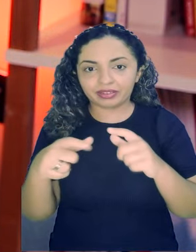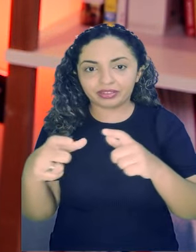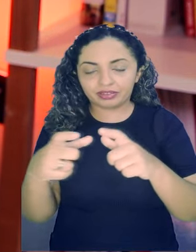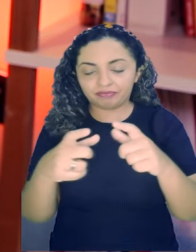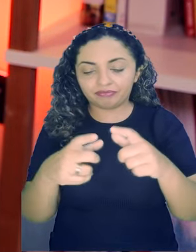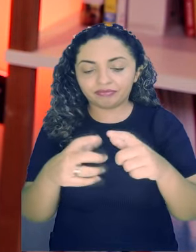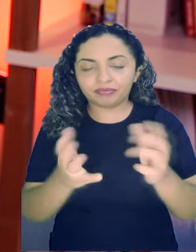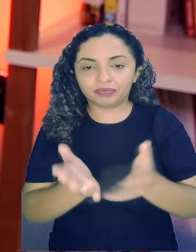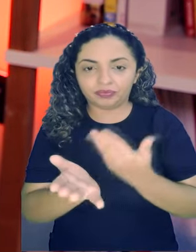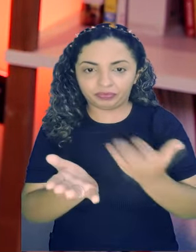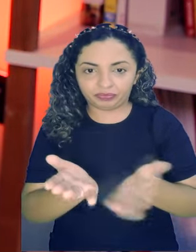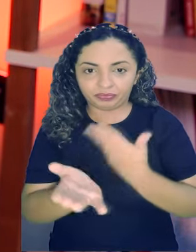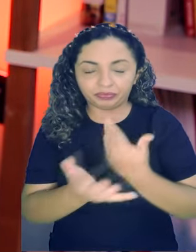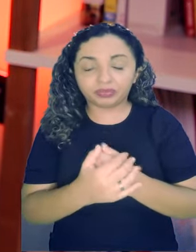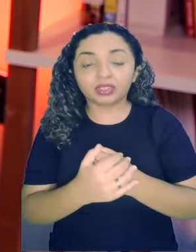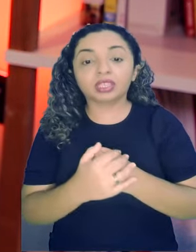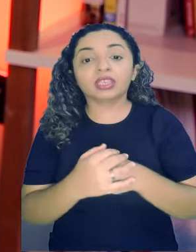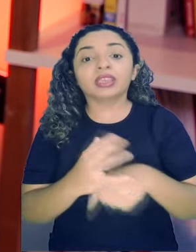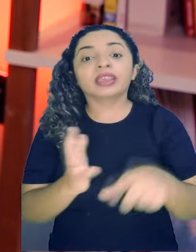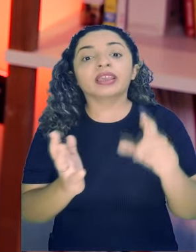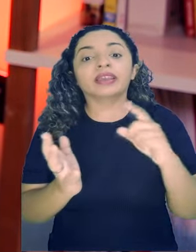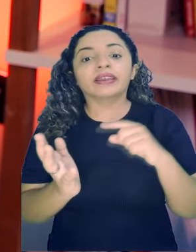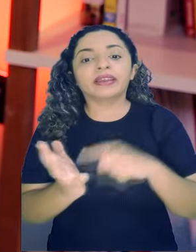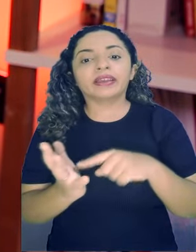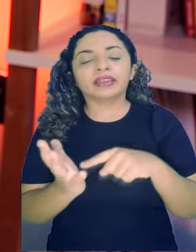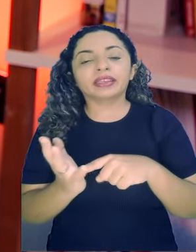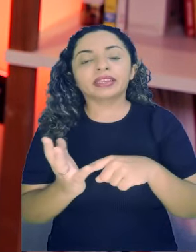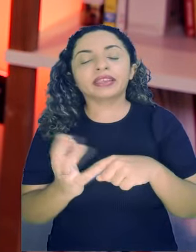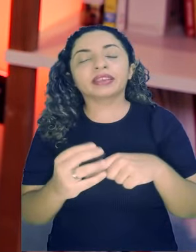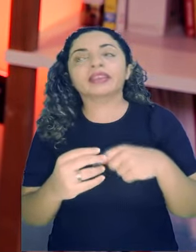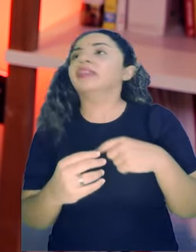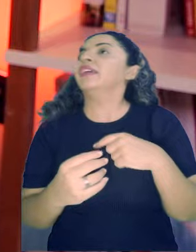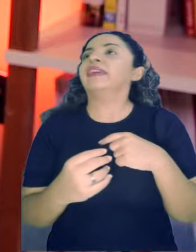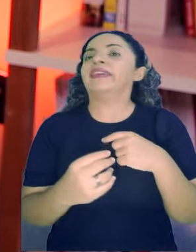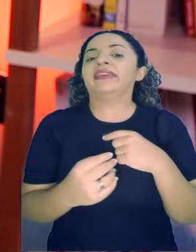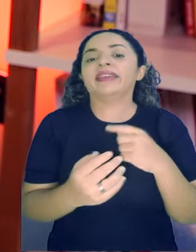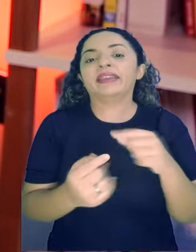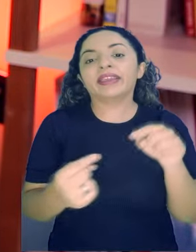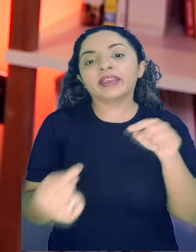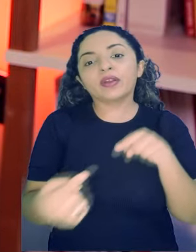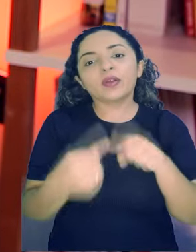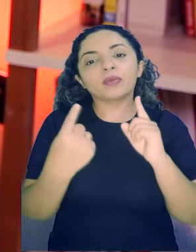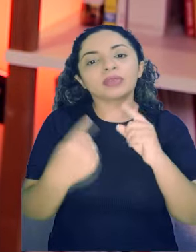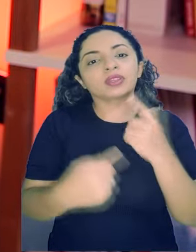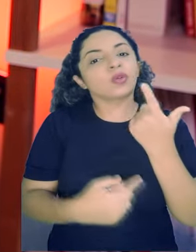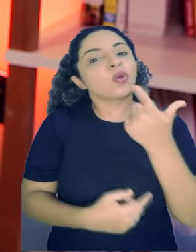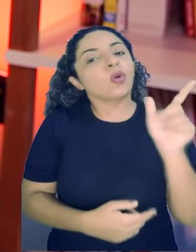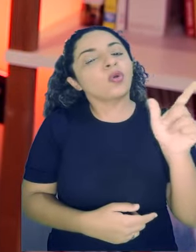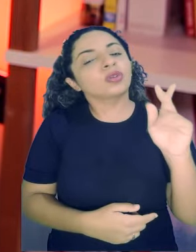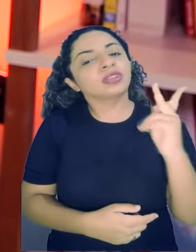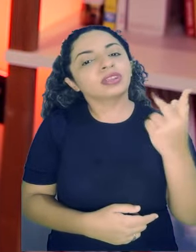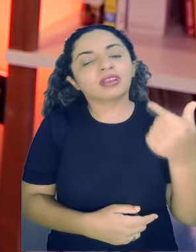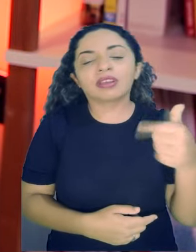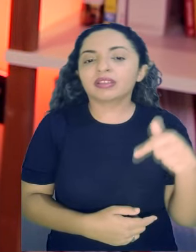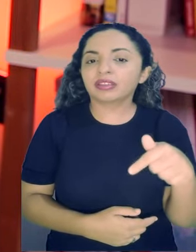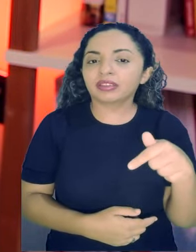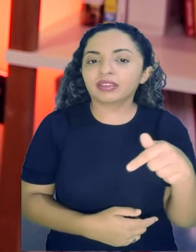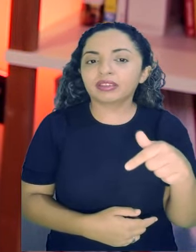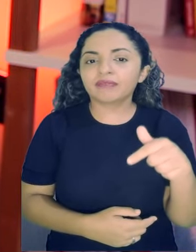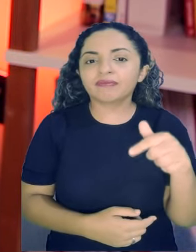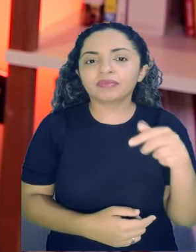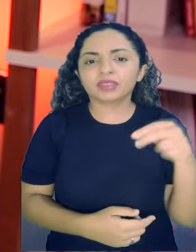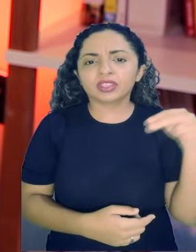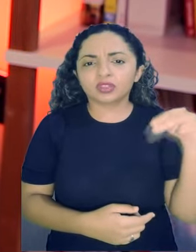que essa obra, ela, de certa forma, ela combina com a outra HQ que eu li no final do